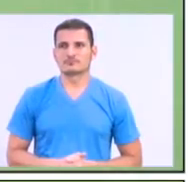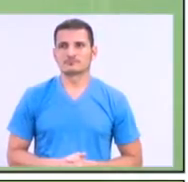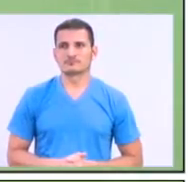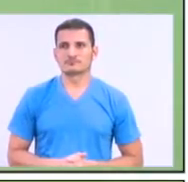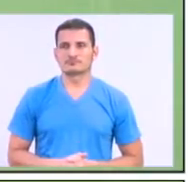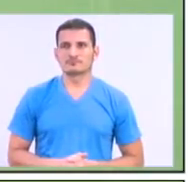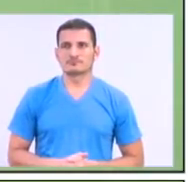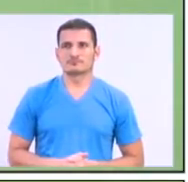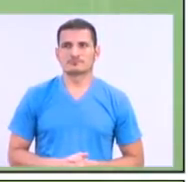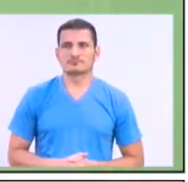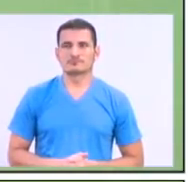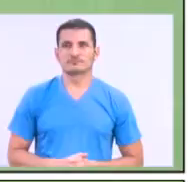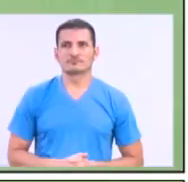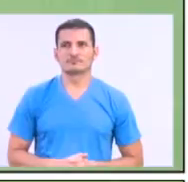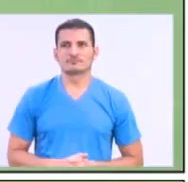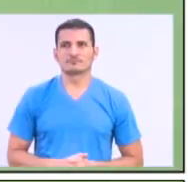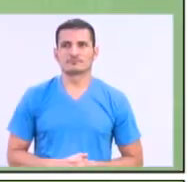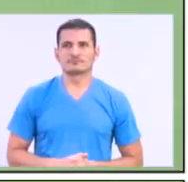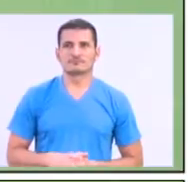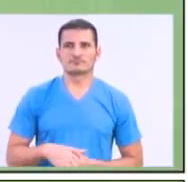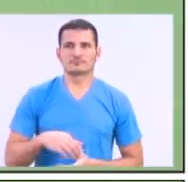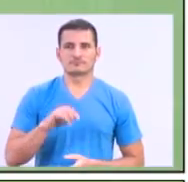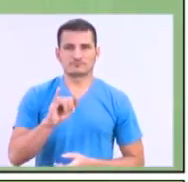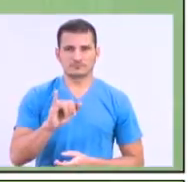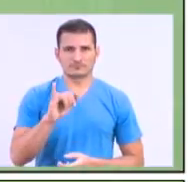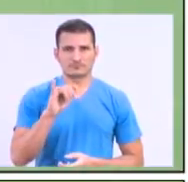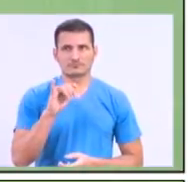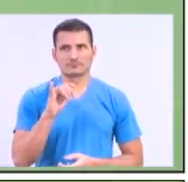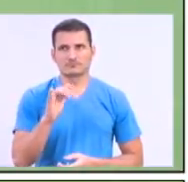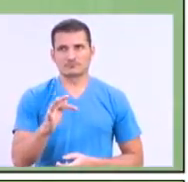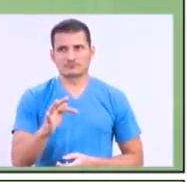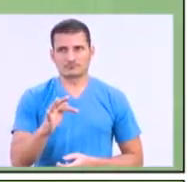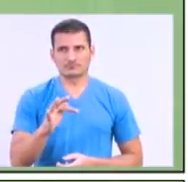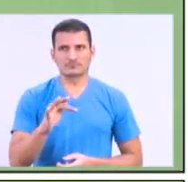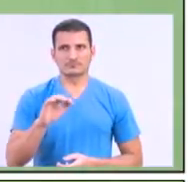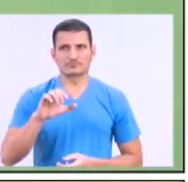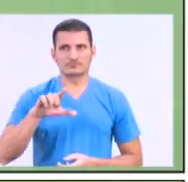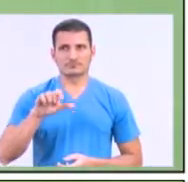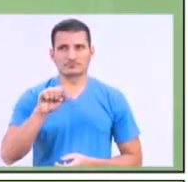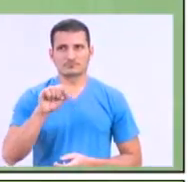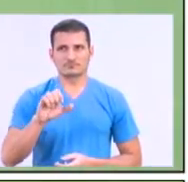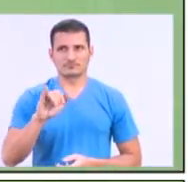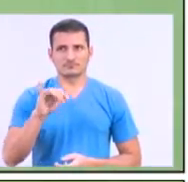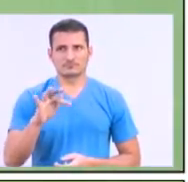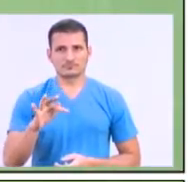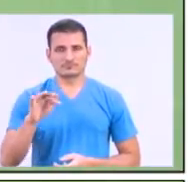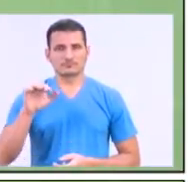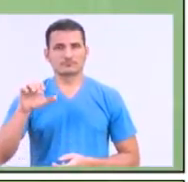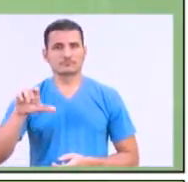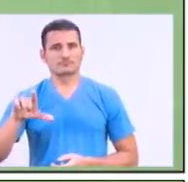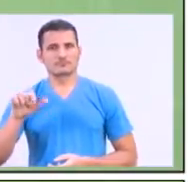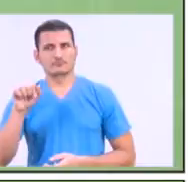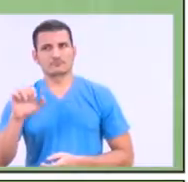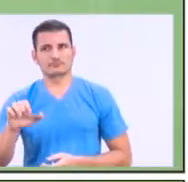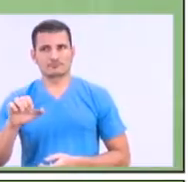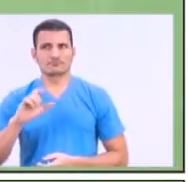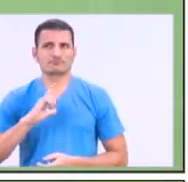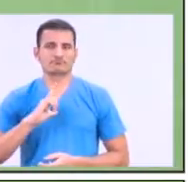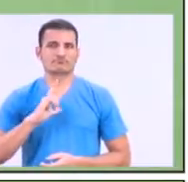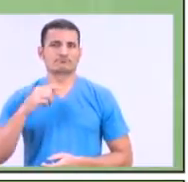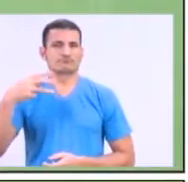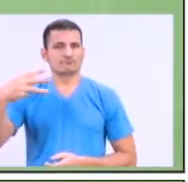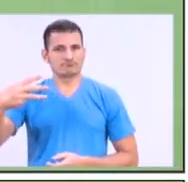né, que é basicamente o if, uma junção de if, else if e else. Né? Então nós temos aqui 3 valores